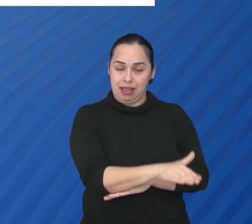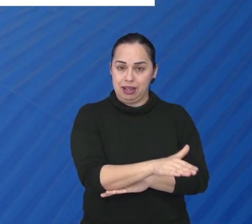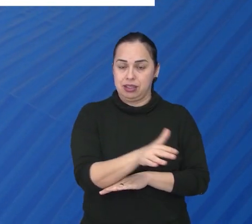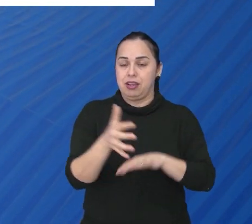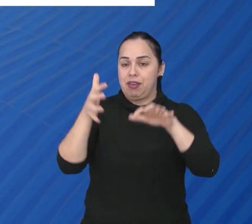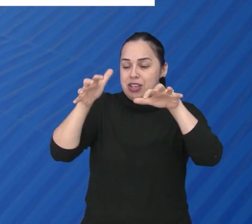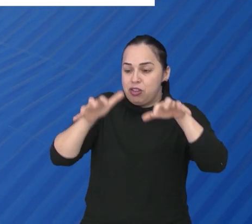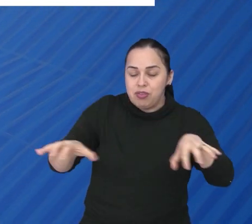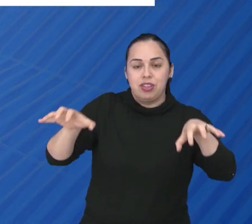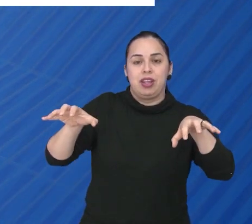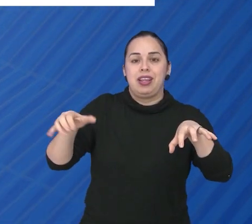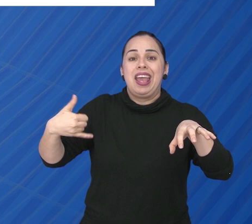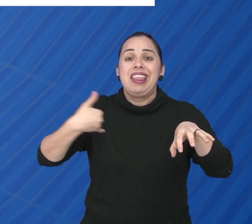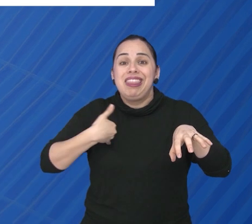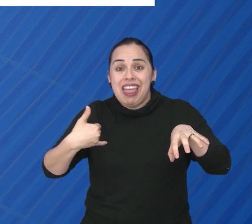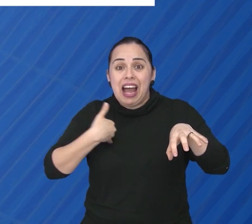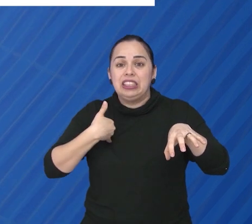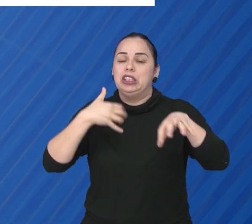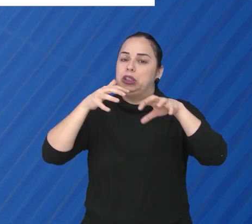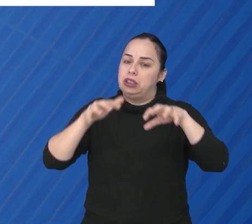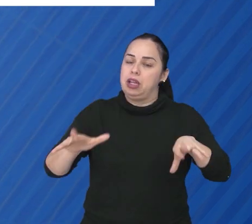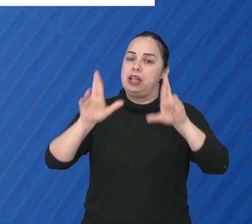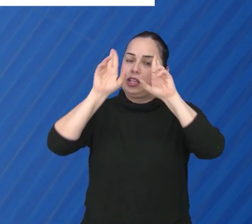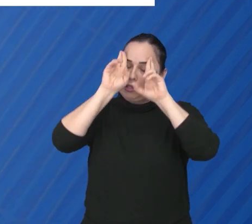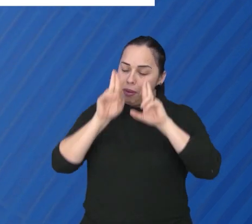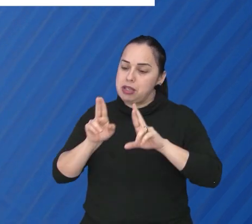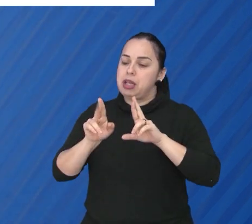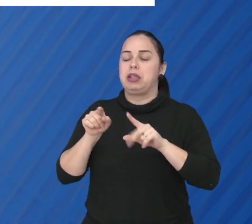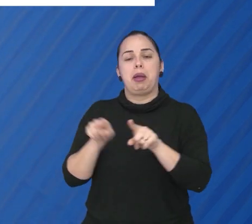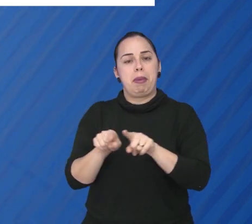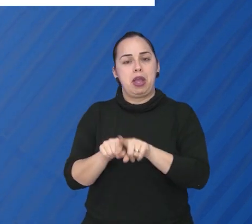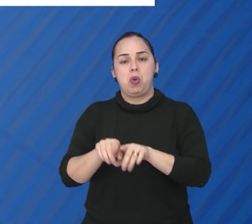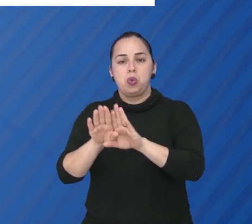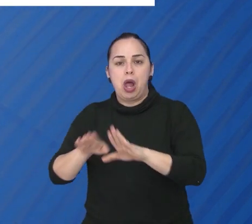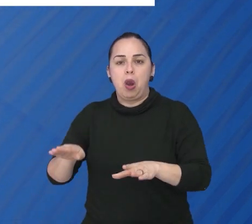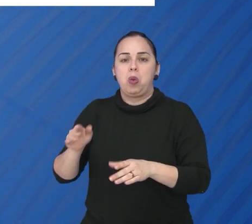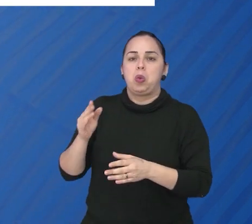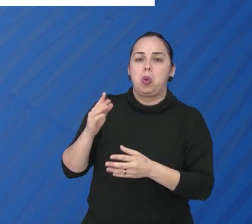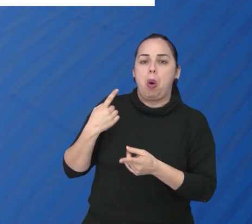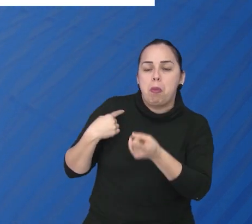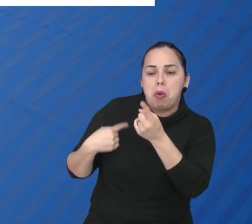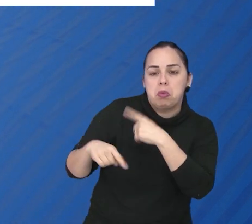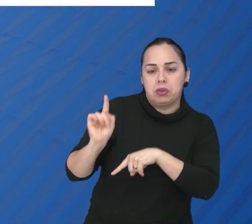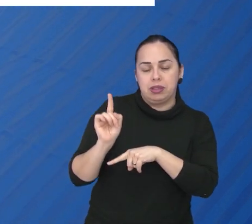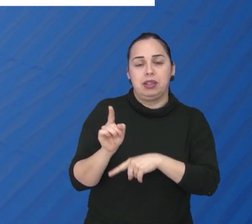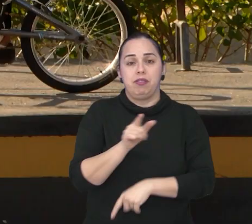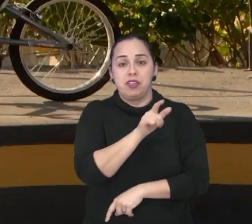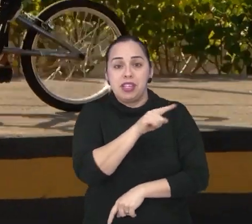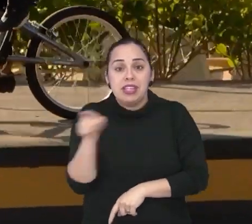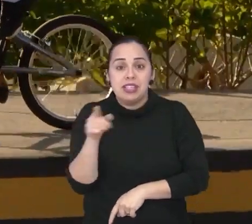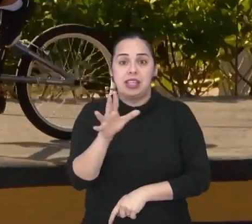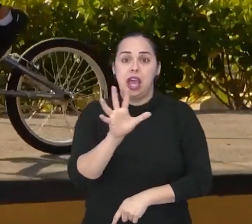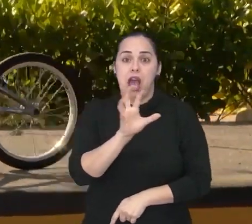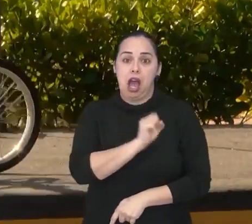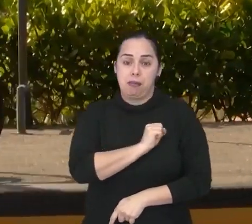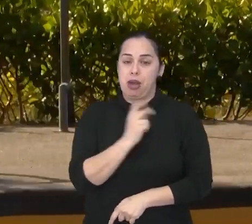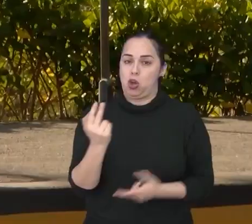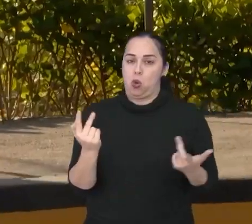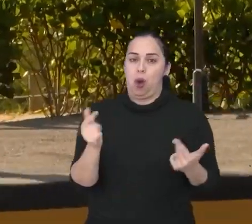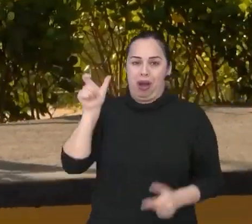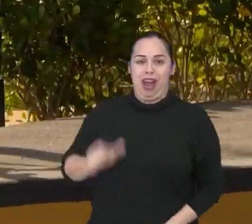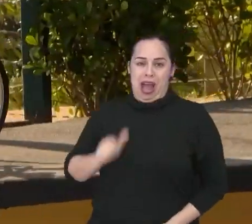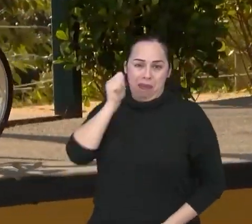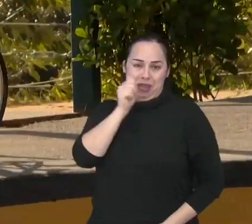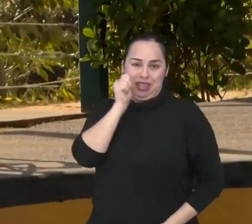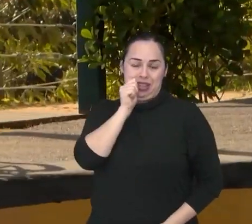As turmas serão divididas por categoria e faixa etária, respeitando o desenvolvimento dos alunos. Para quem ama o